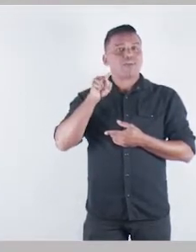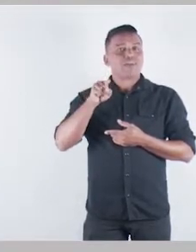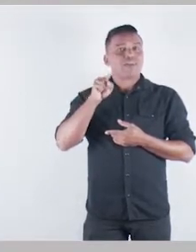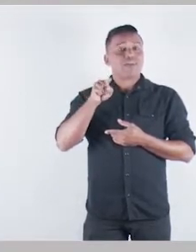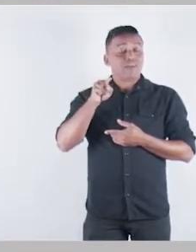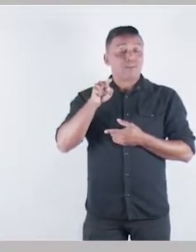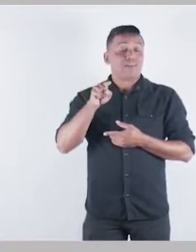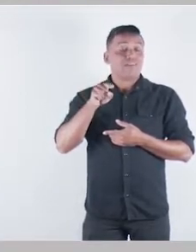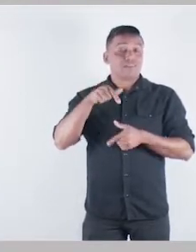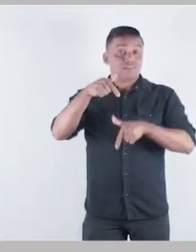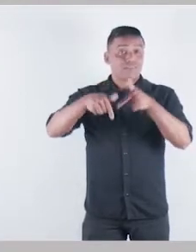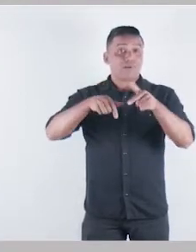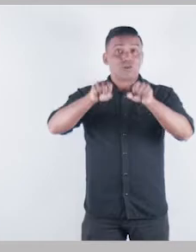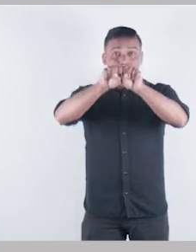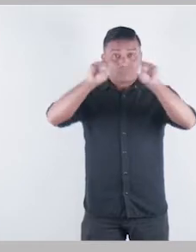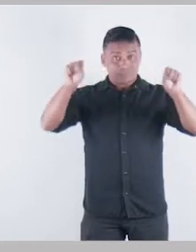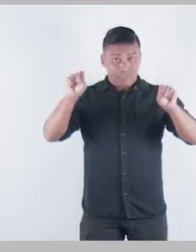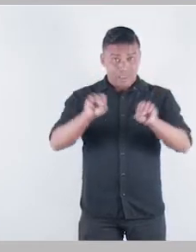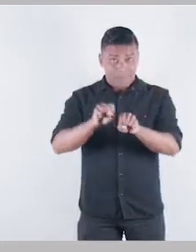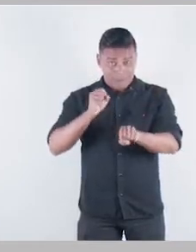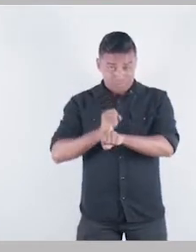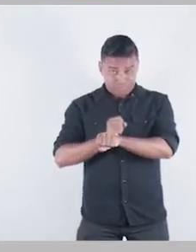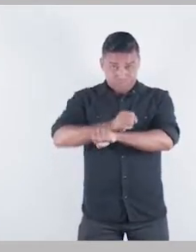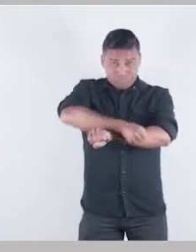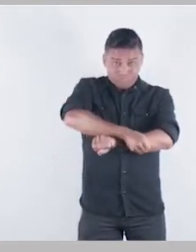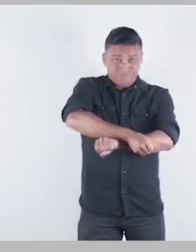regime escravocrata.